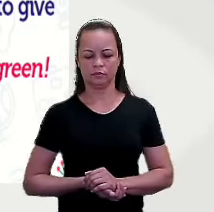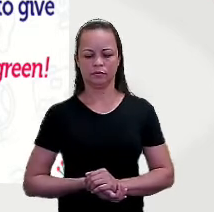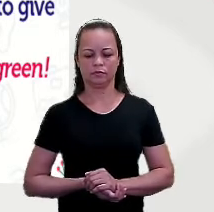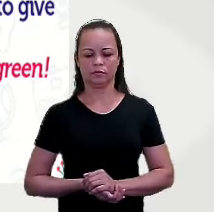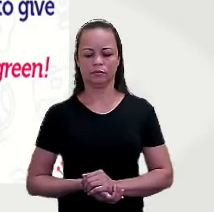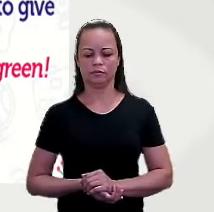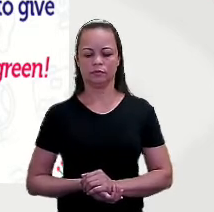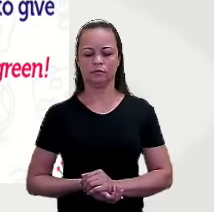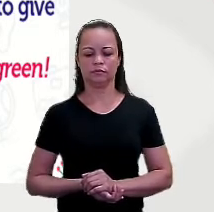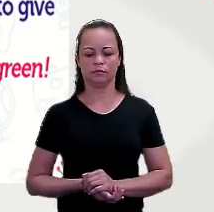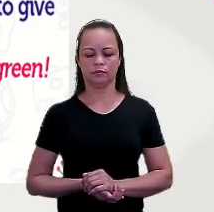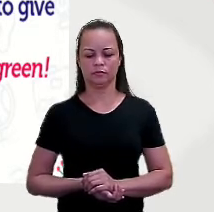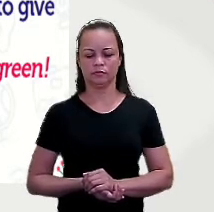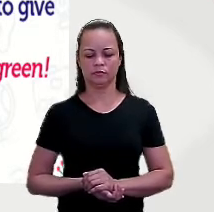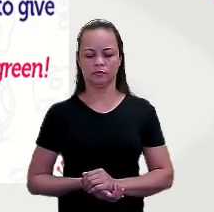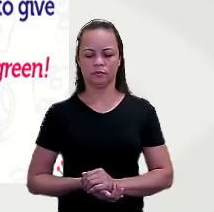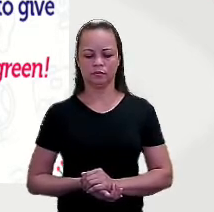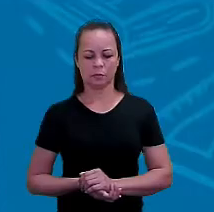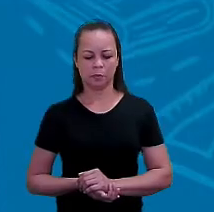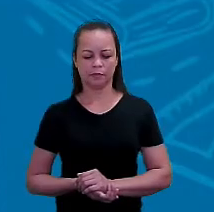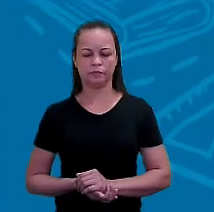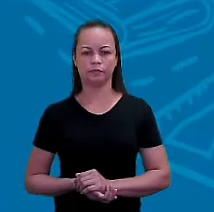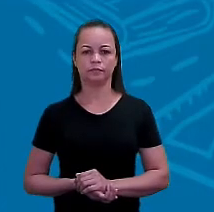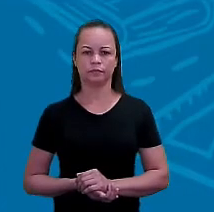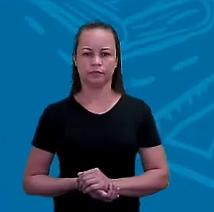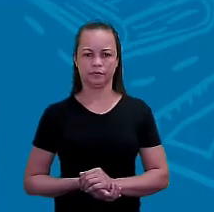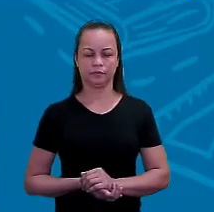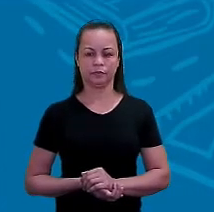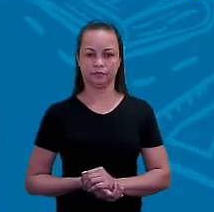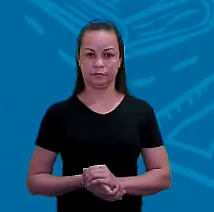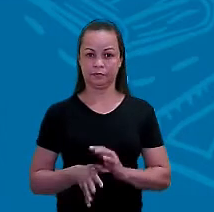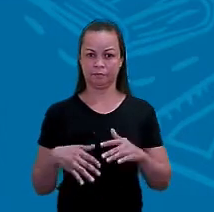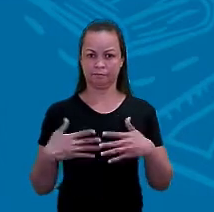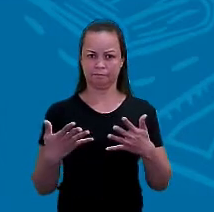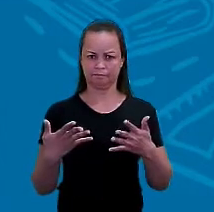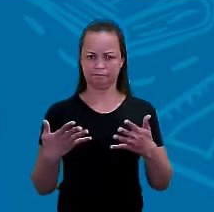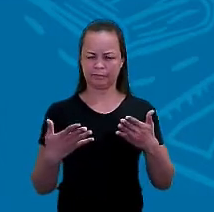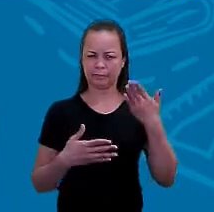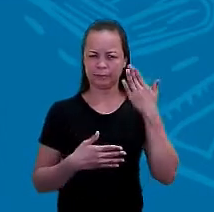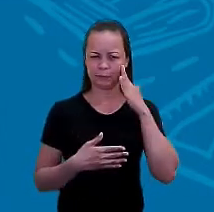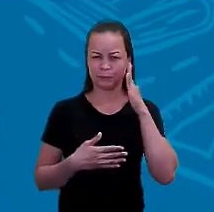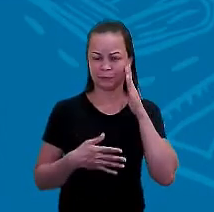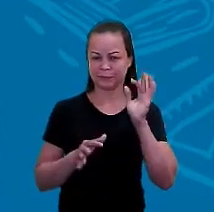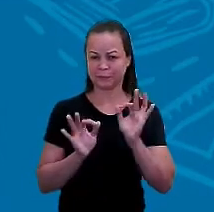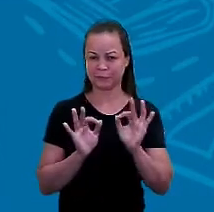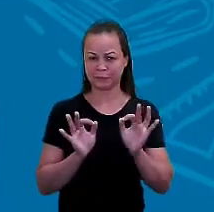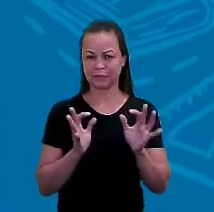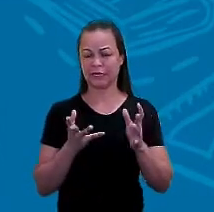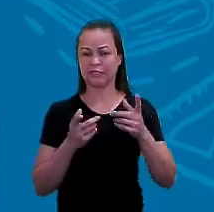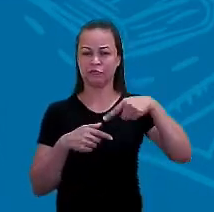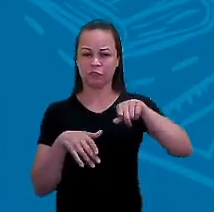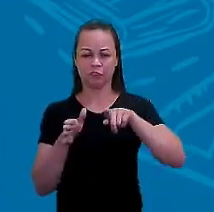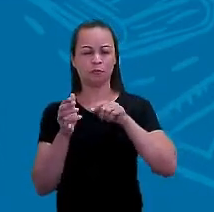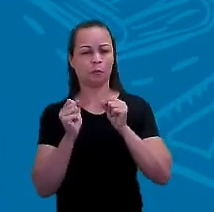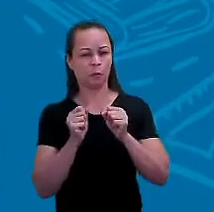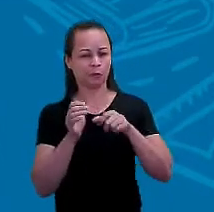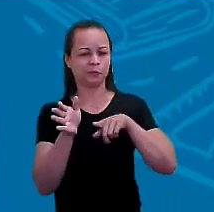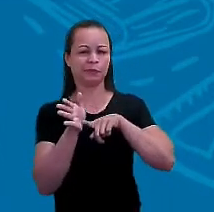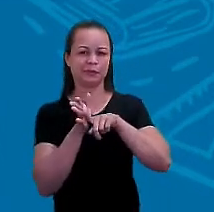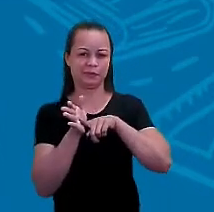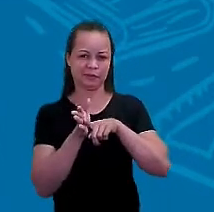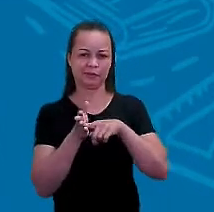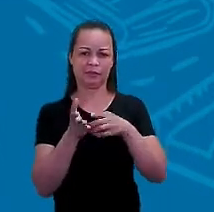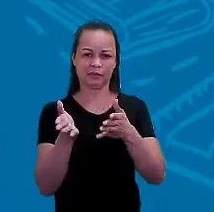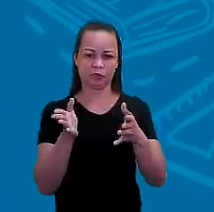who gets the present. It's Anna, it's Roberta. Não entendeu nada, it's normal, ok? Então veja só, gente, aqui